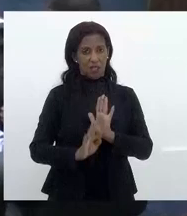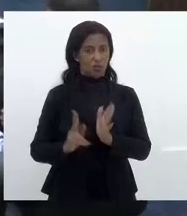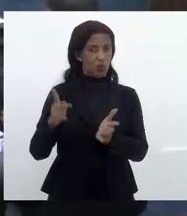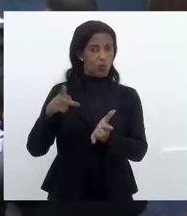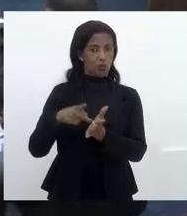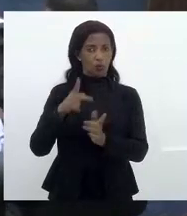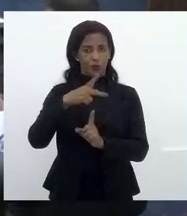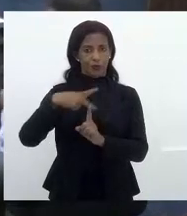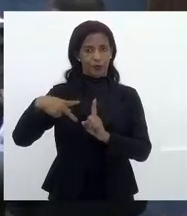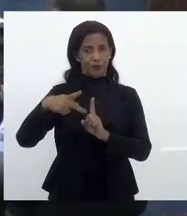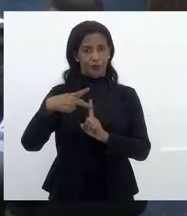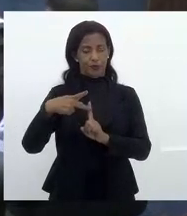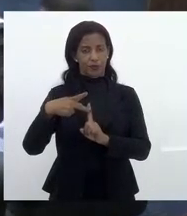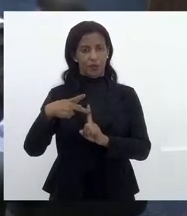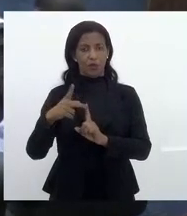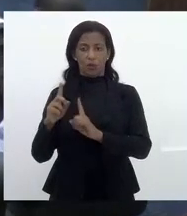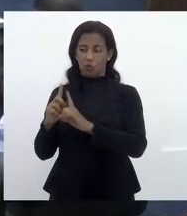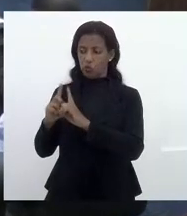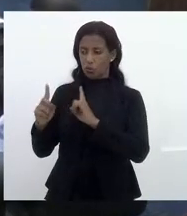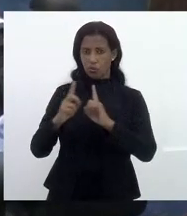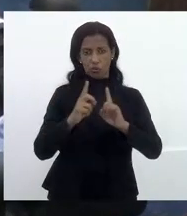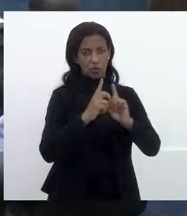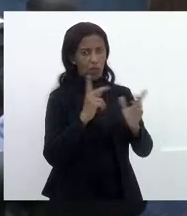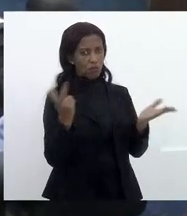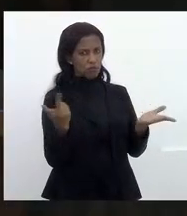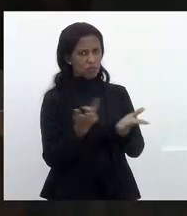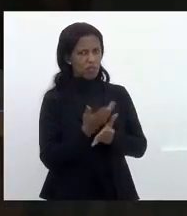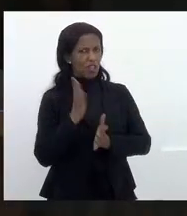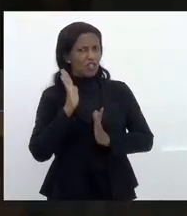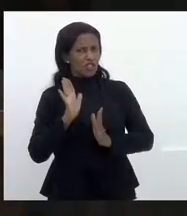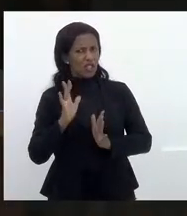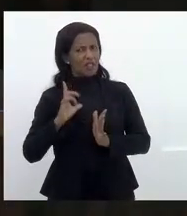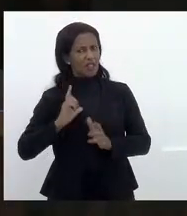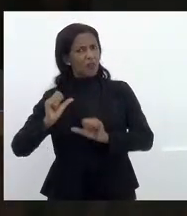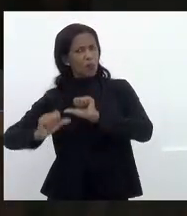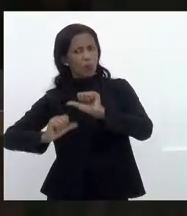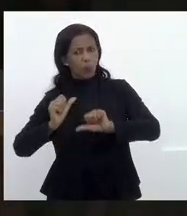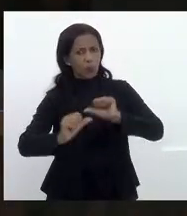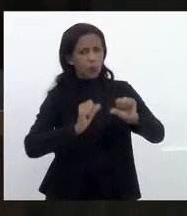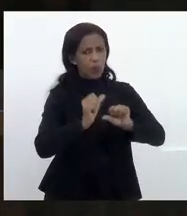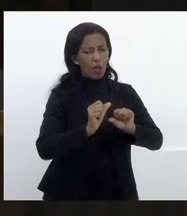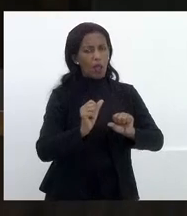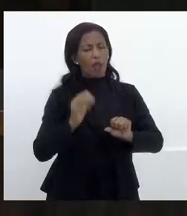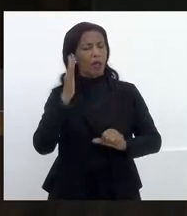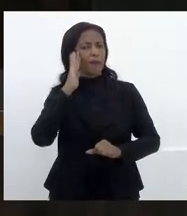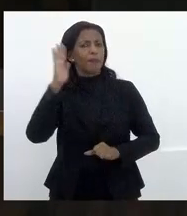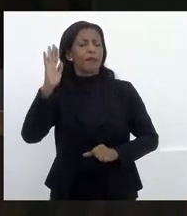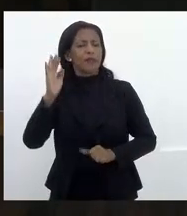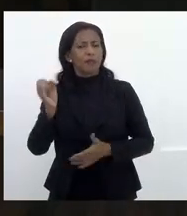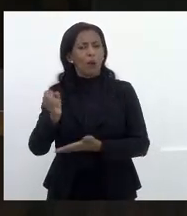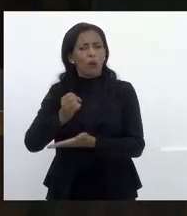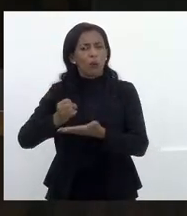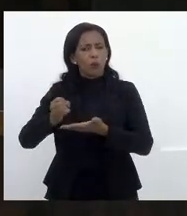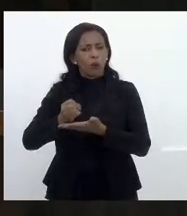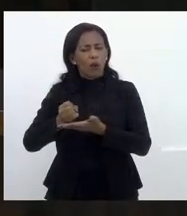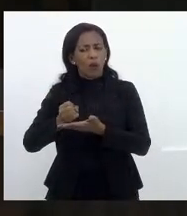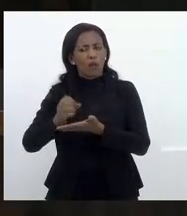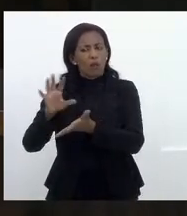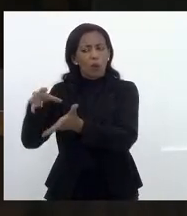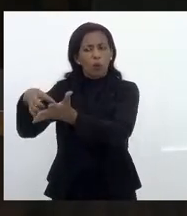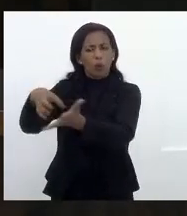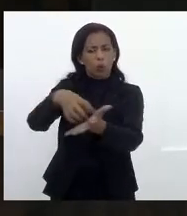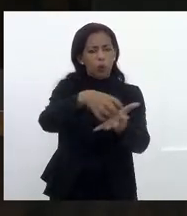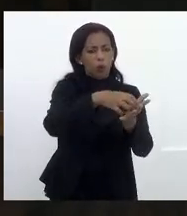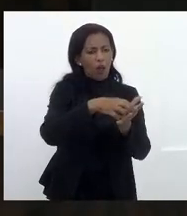da Previdência fruto dos diálogos que a gente tem tido aqui já sofreu algumas alterações na é fundamental que as categorias Tragam